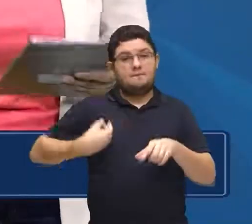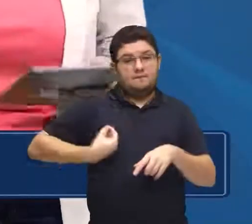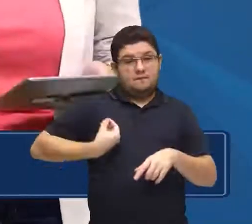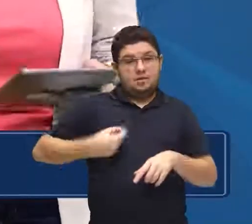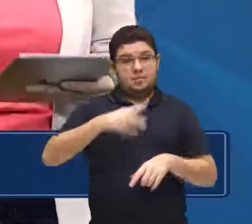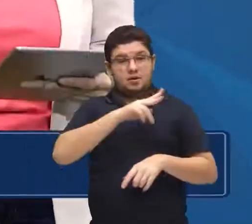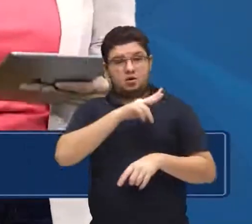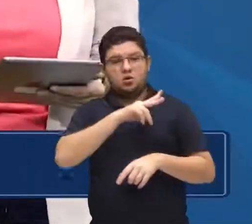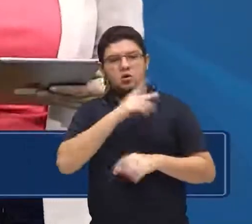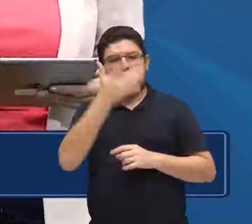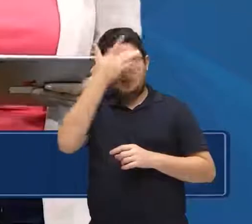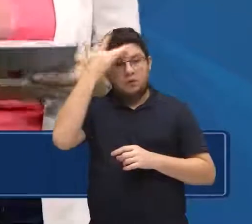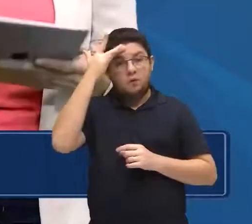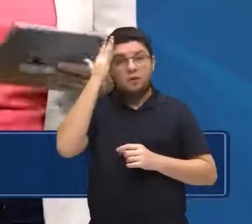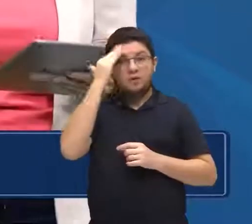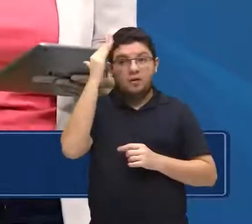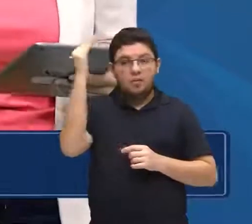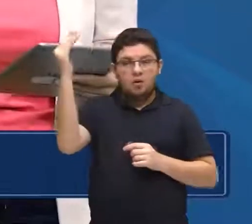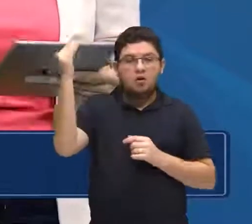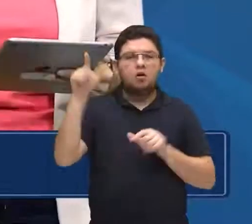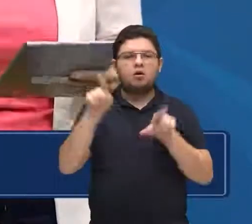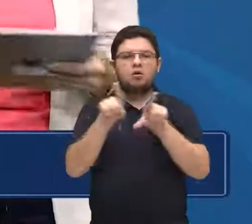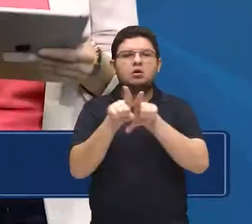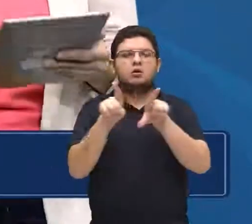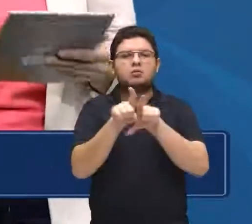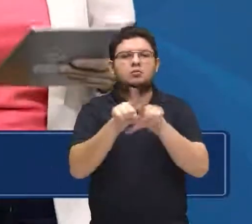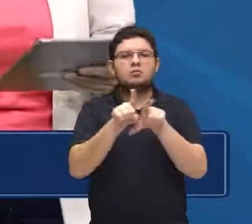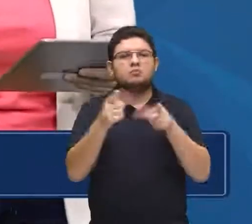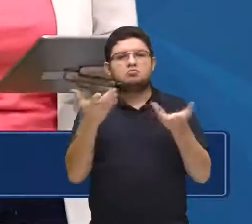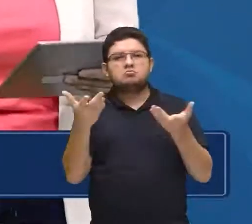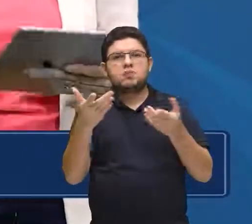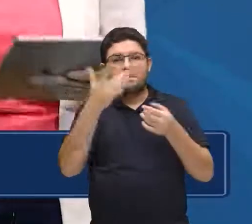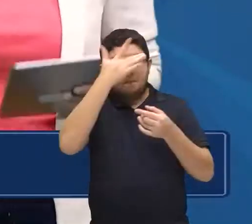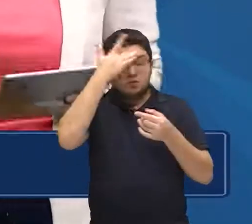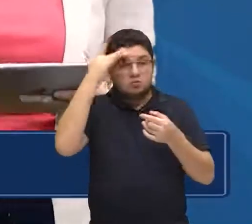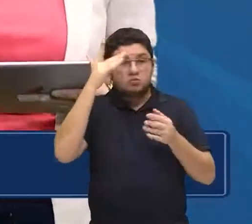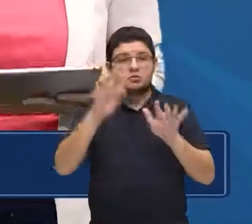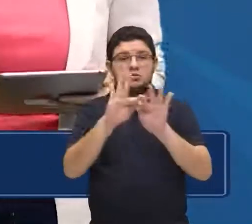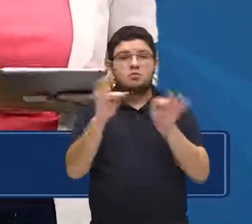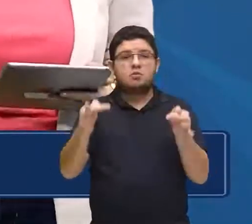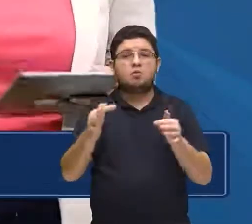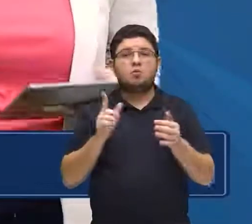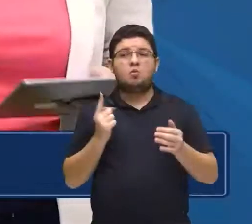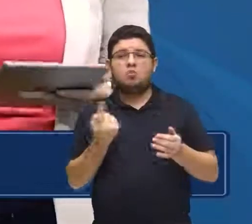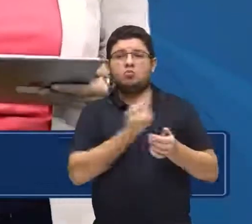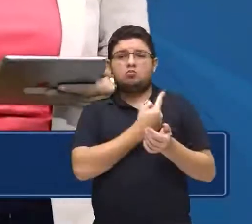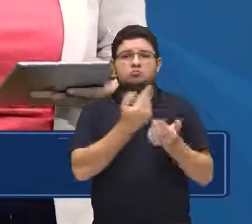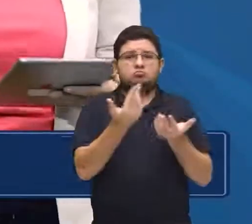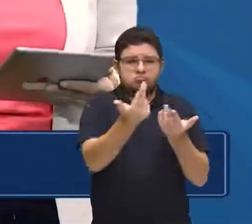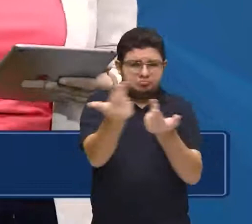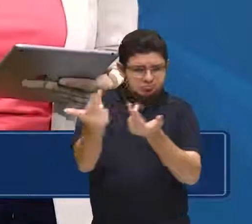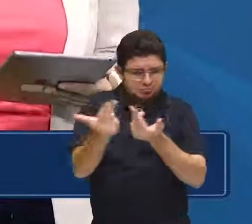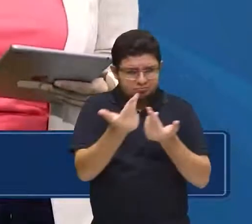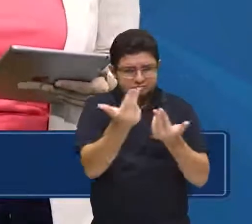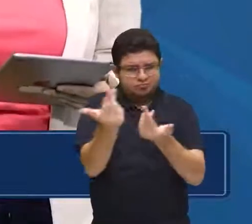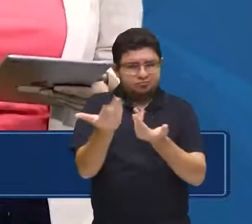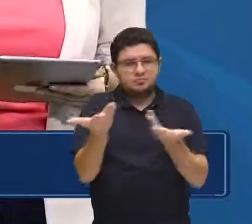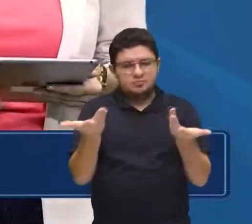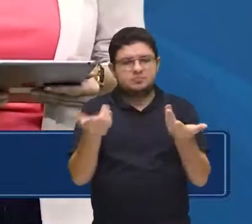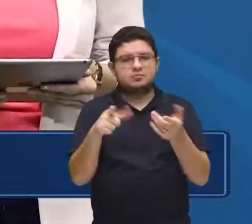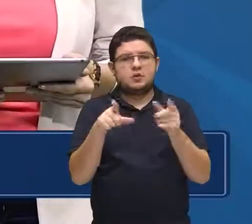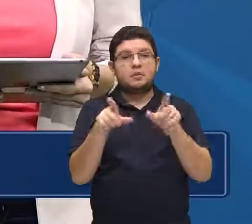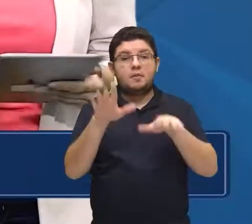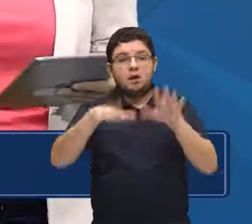pessoas, de personalidades, de pessoas, né, comuns, assim como a gente, mas que acabam aí divulgando um pouco da sua rotina e do seu dia a